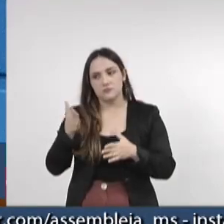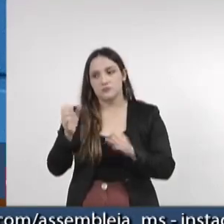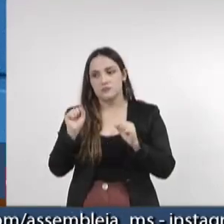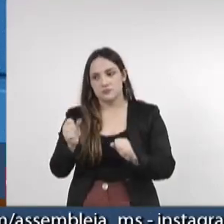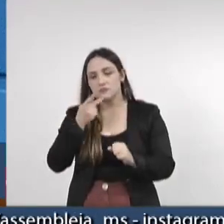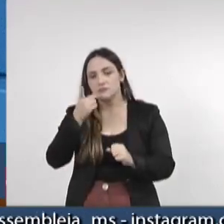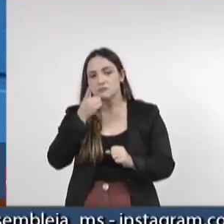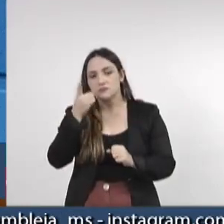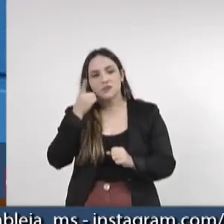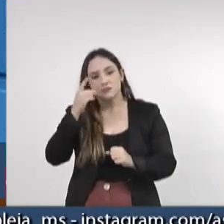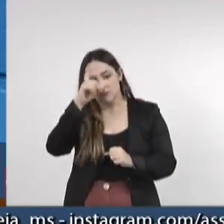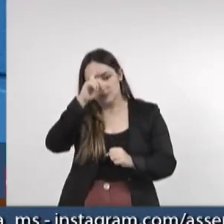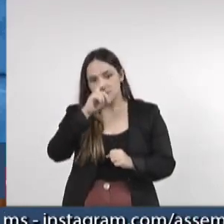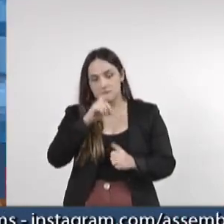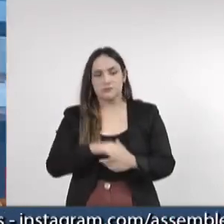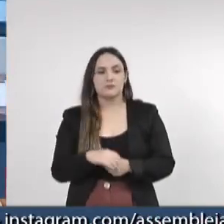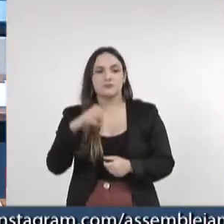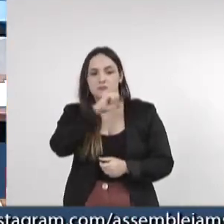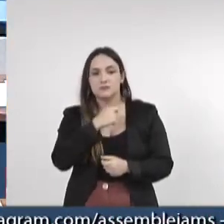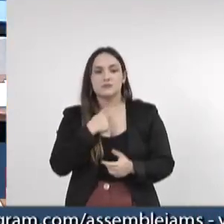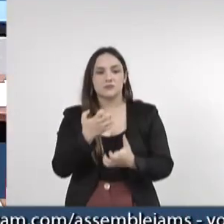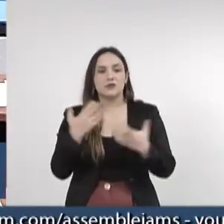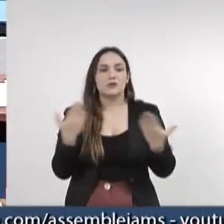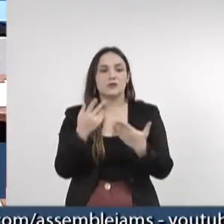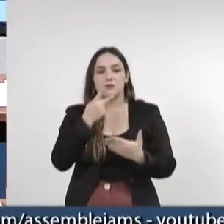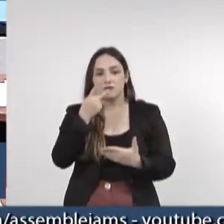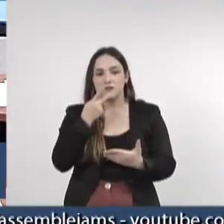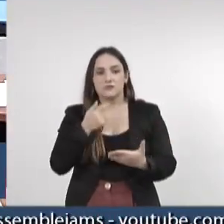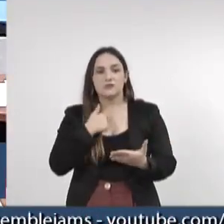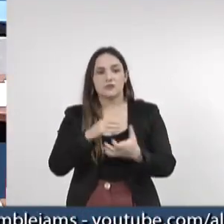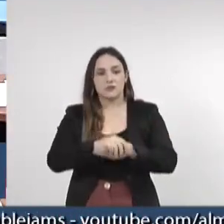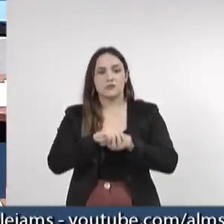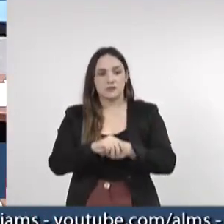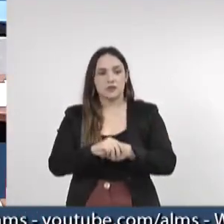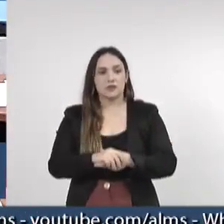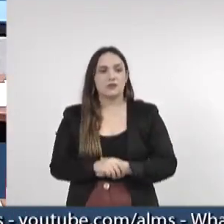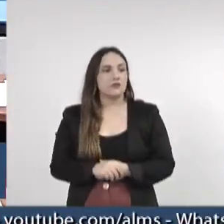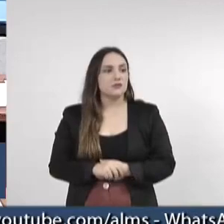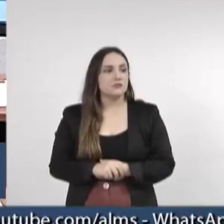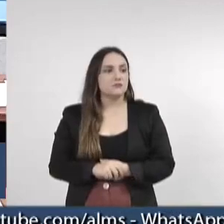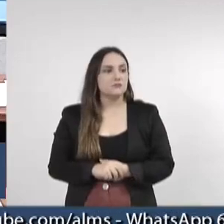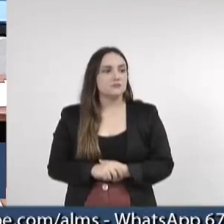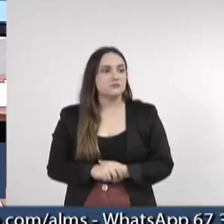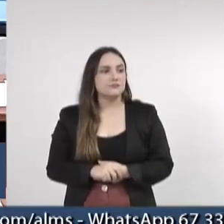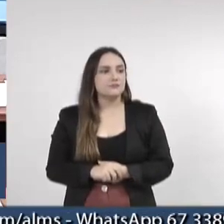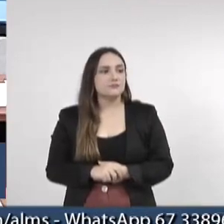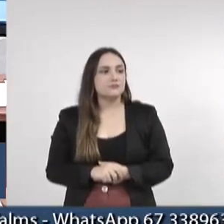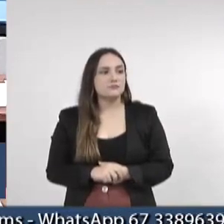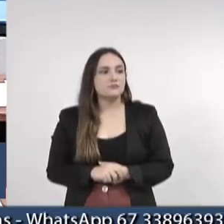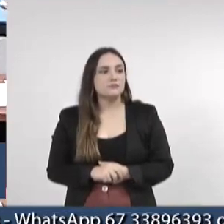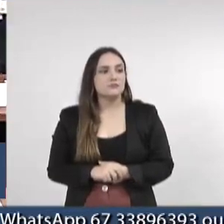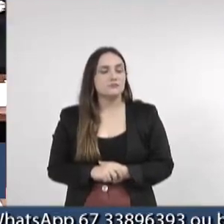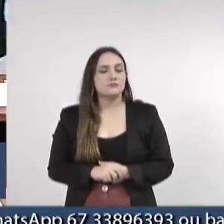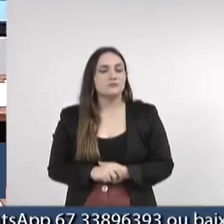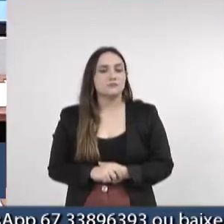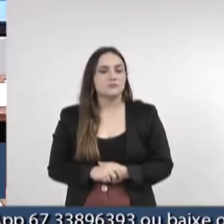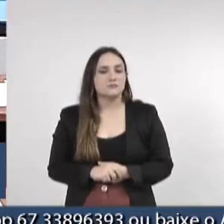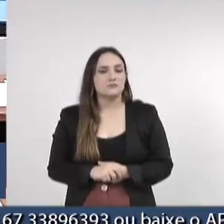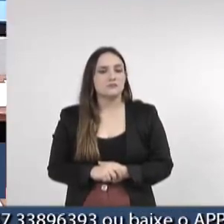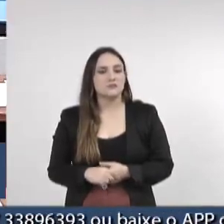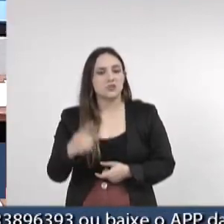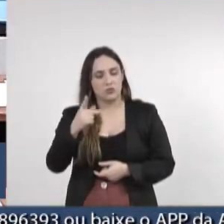para que o ônibus fosse locado para fazer o transporte desses indígenas. Excelência,